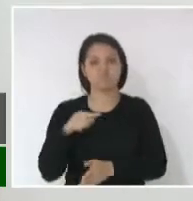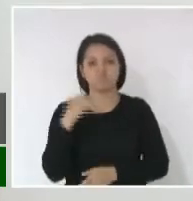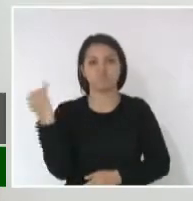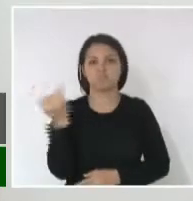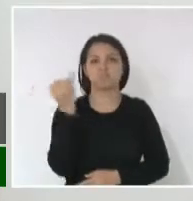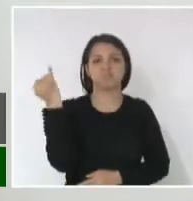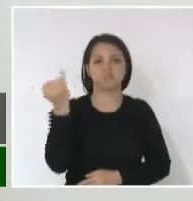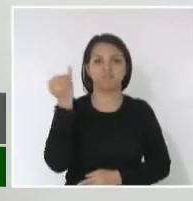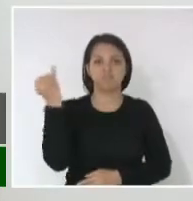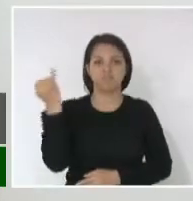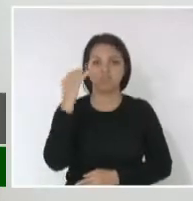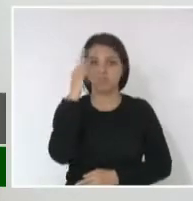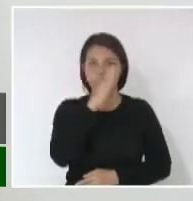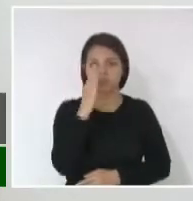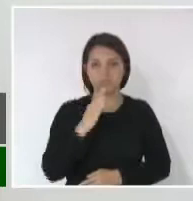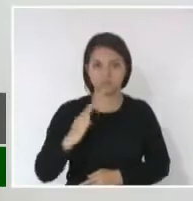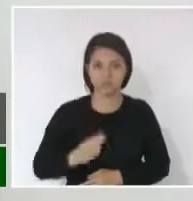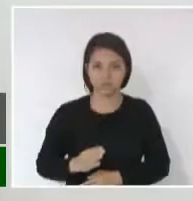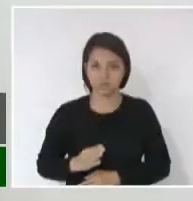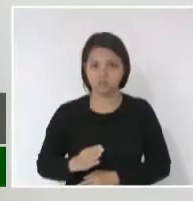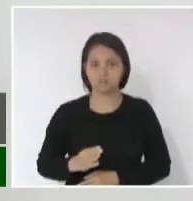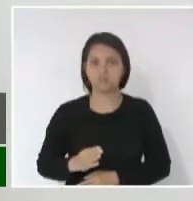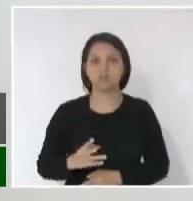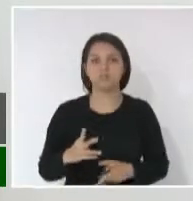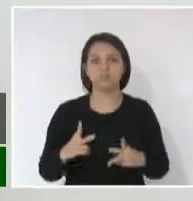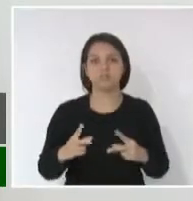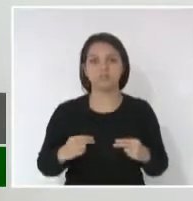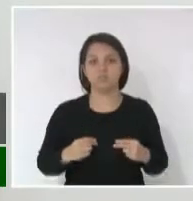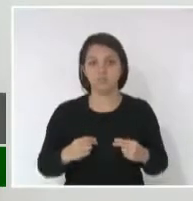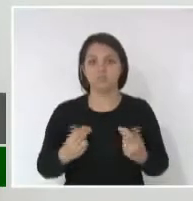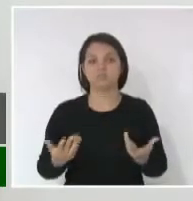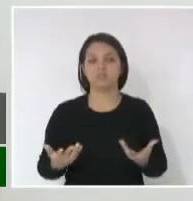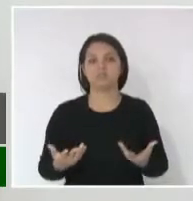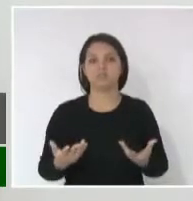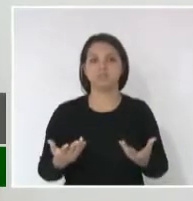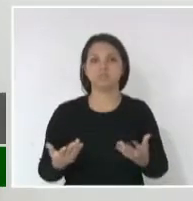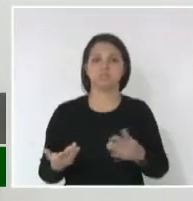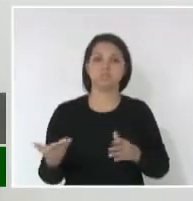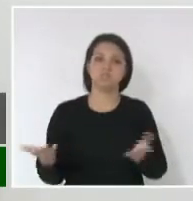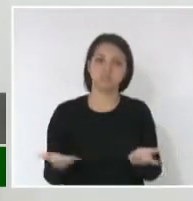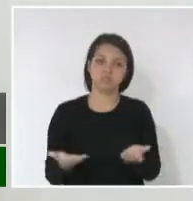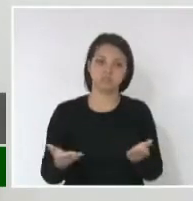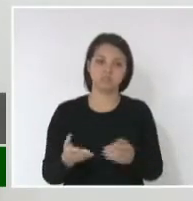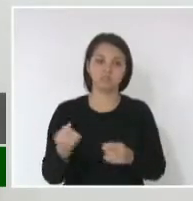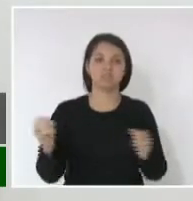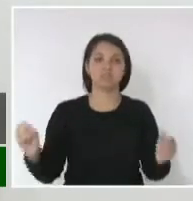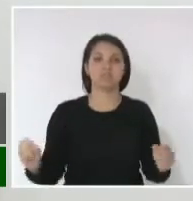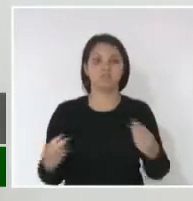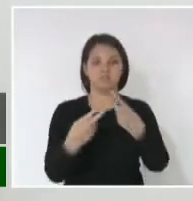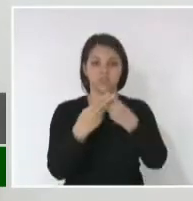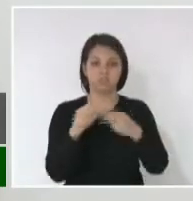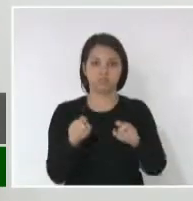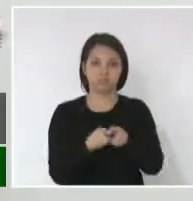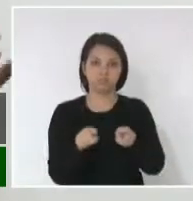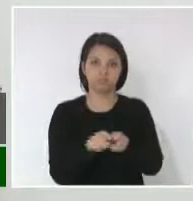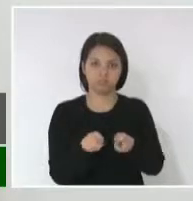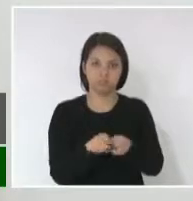importância. O Brasil recebe as delegações internacionais da ONU também para